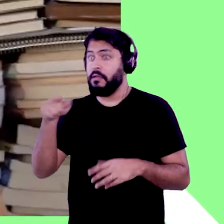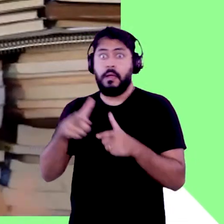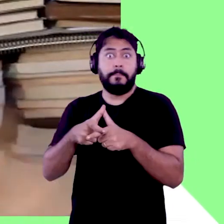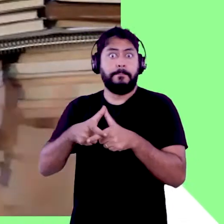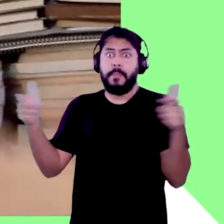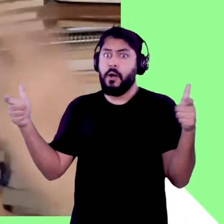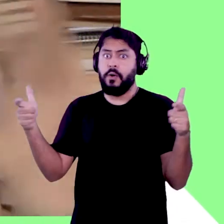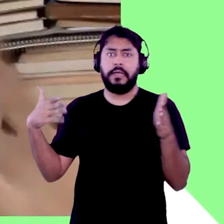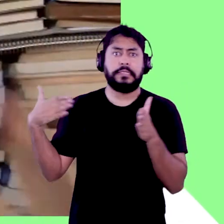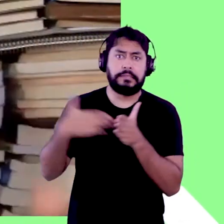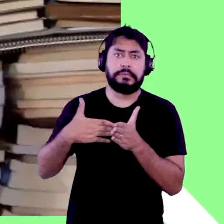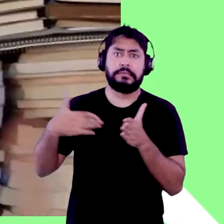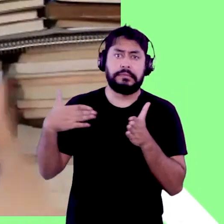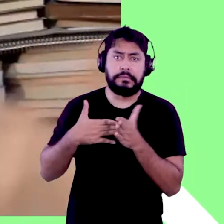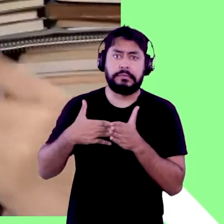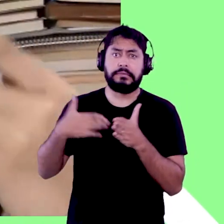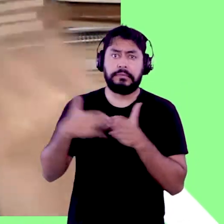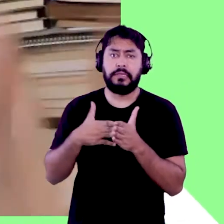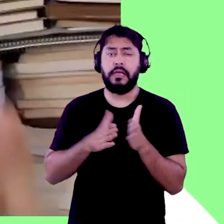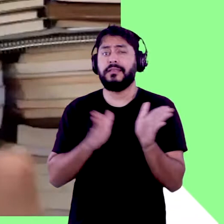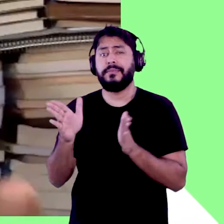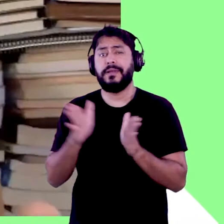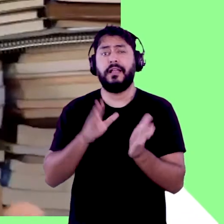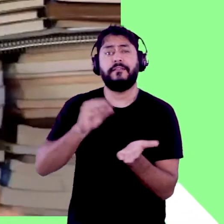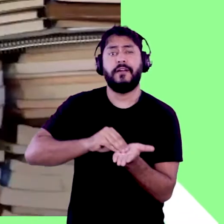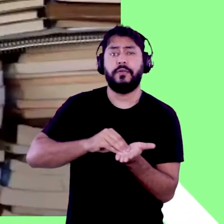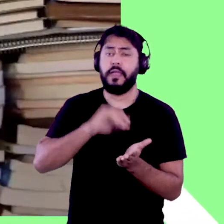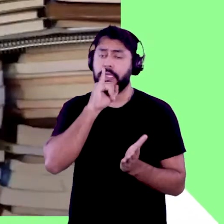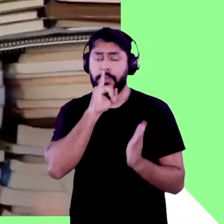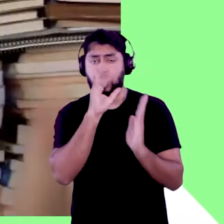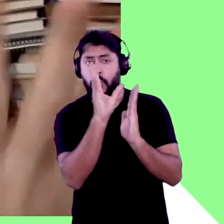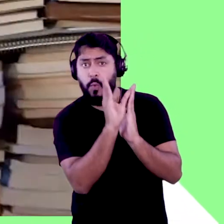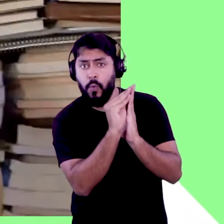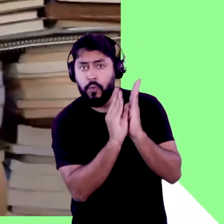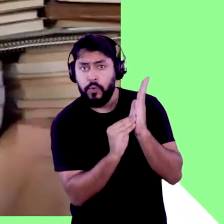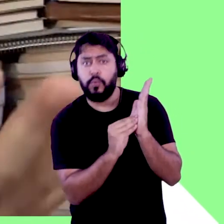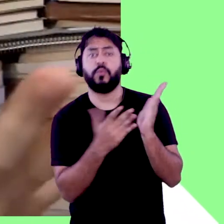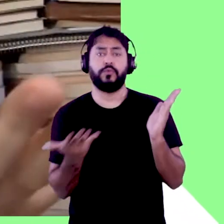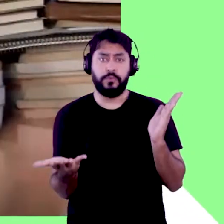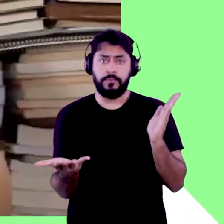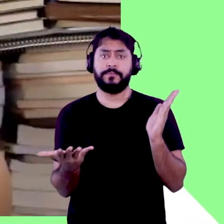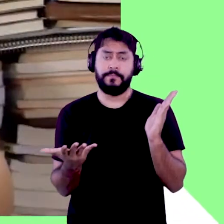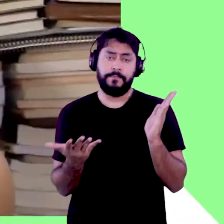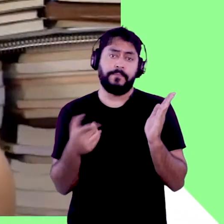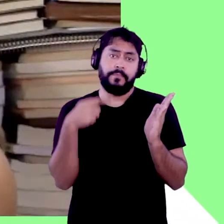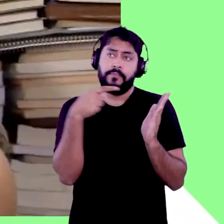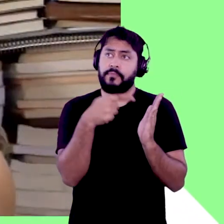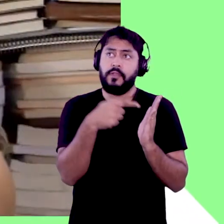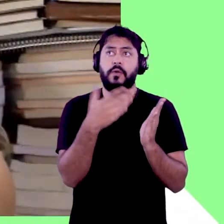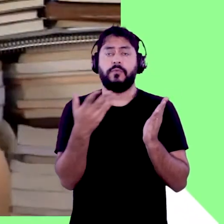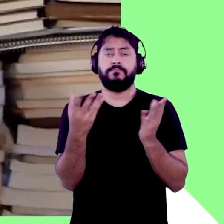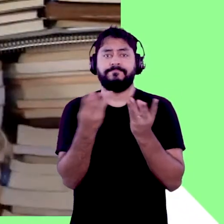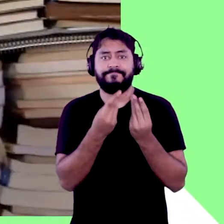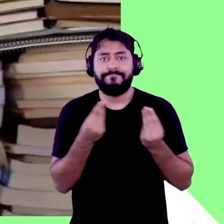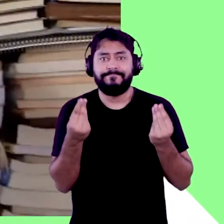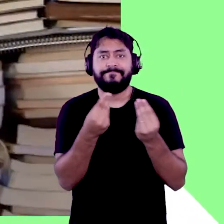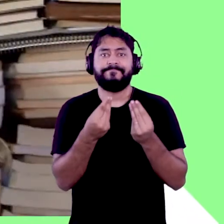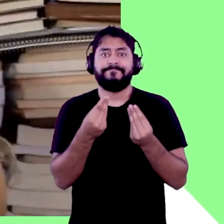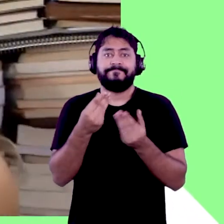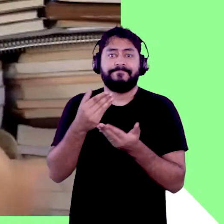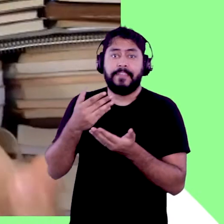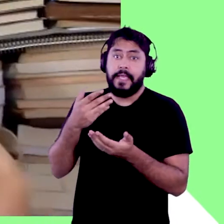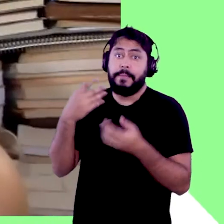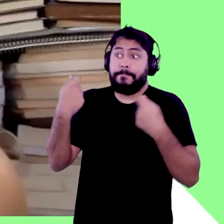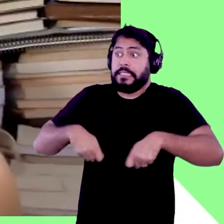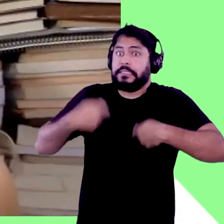E aí vai somando vários fatores, como conteúdo, então a essencialidade de ter intérpretes de Libras,